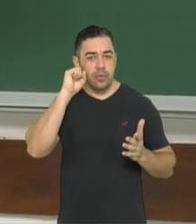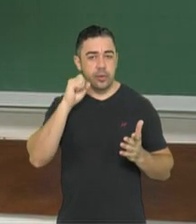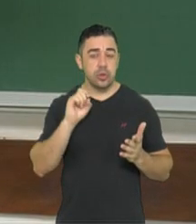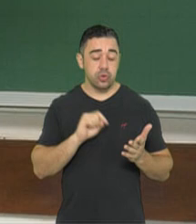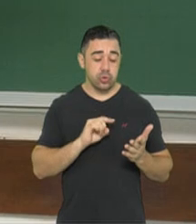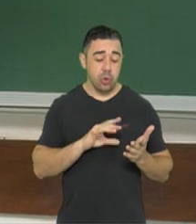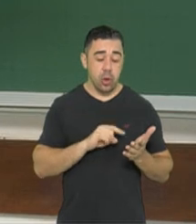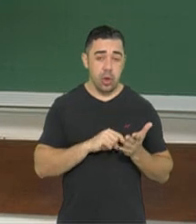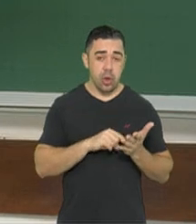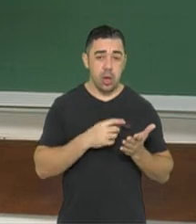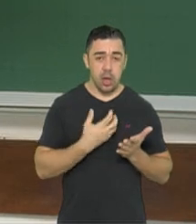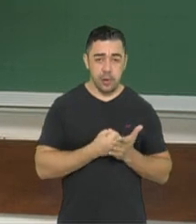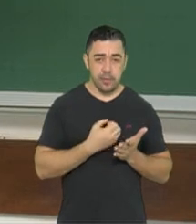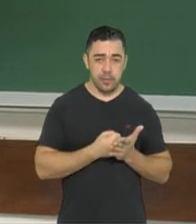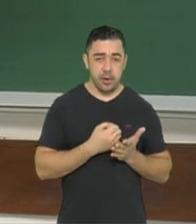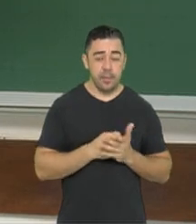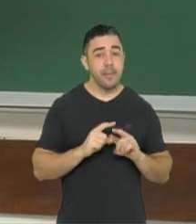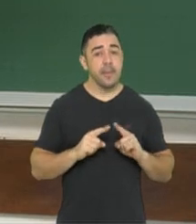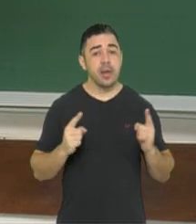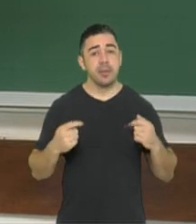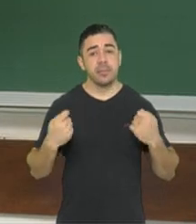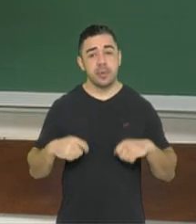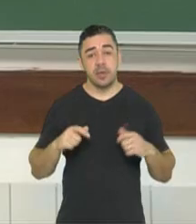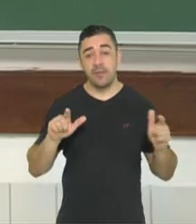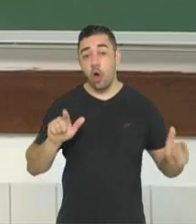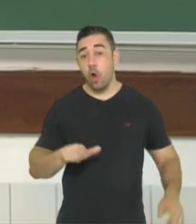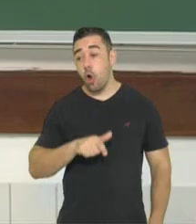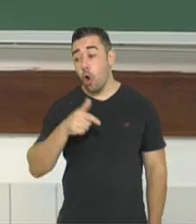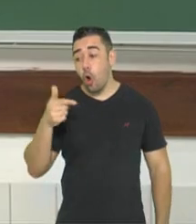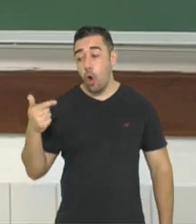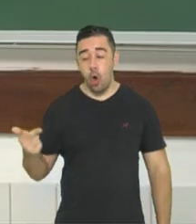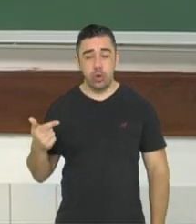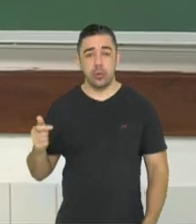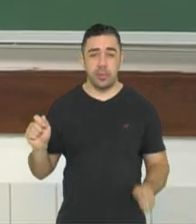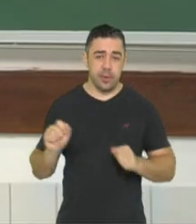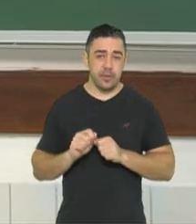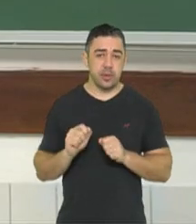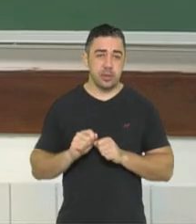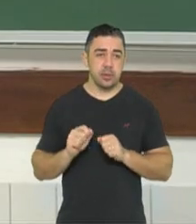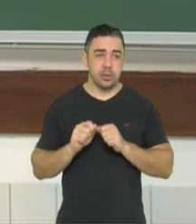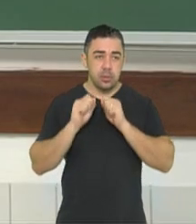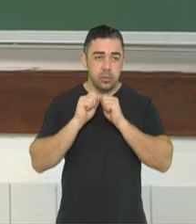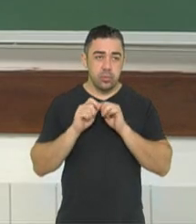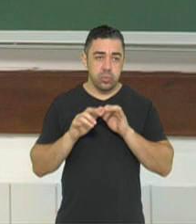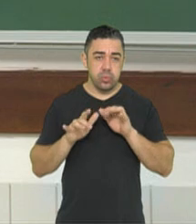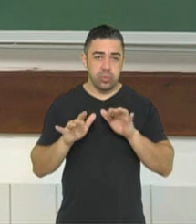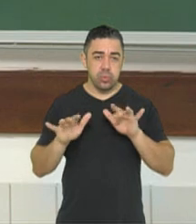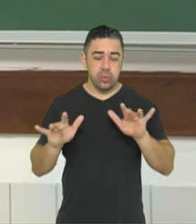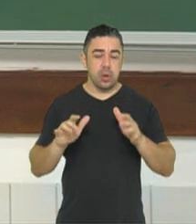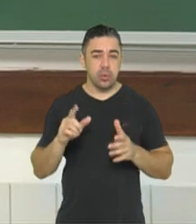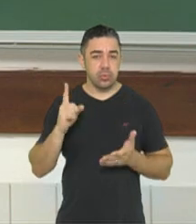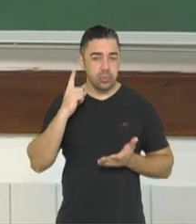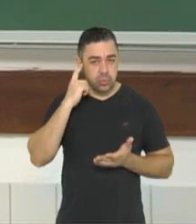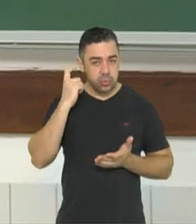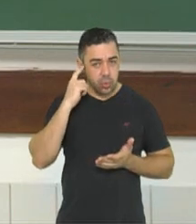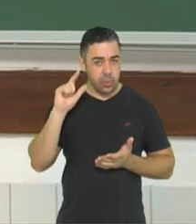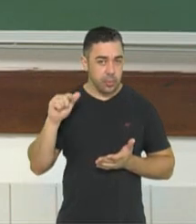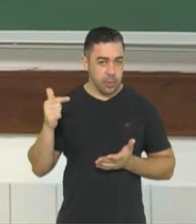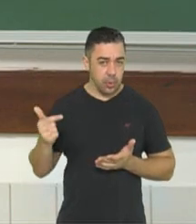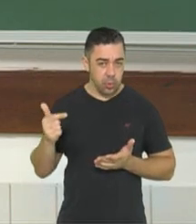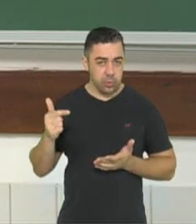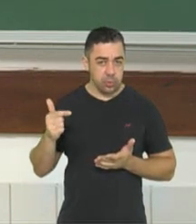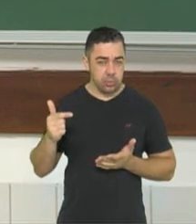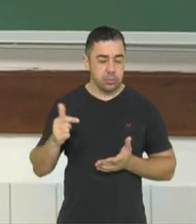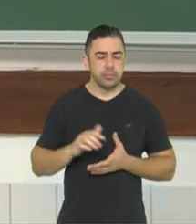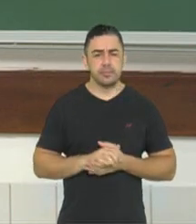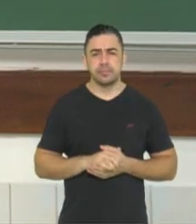som neste aparelho, mas era necessário um outro aparelho para fazer a reprodução desse som para outras